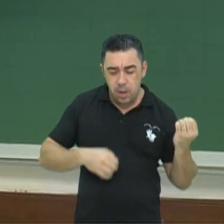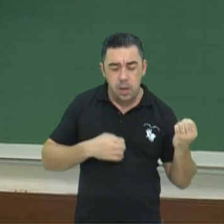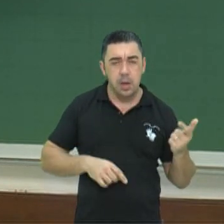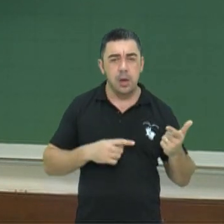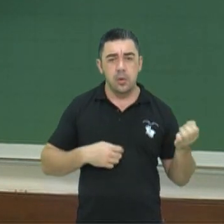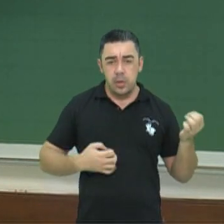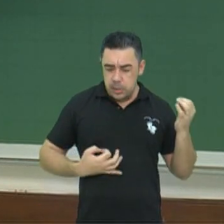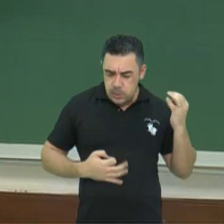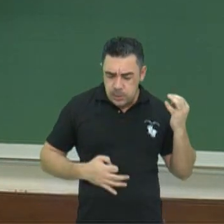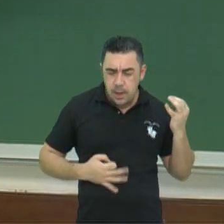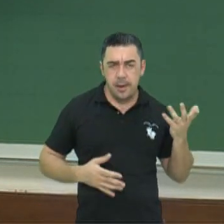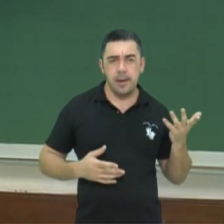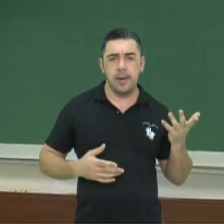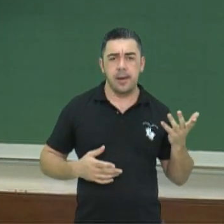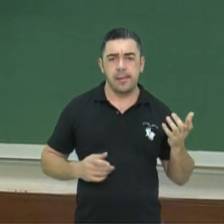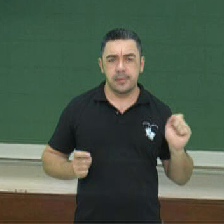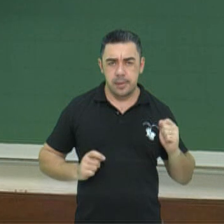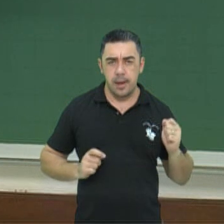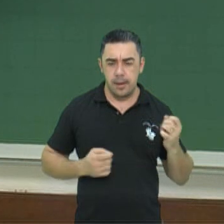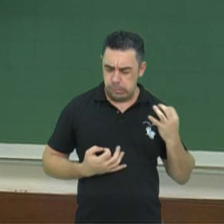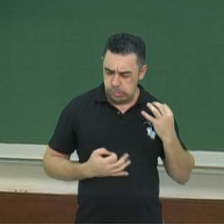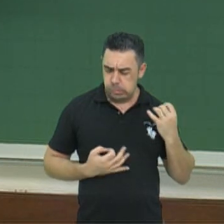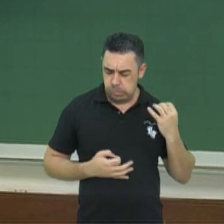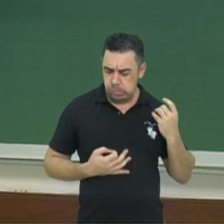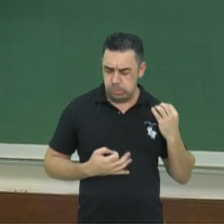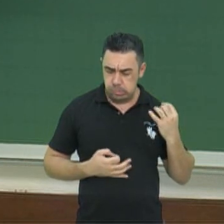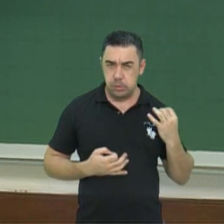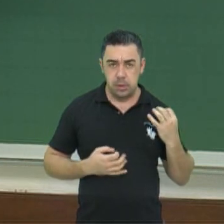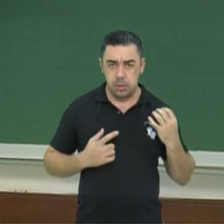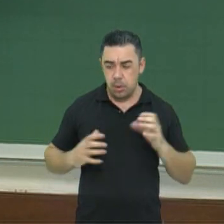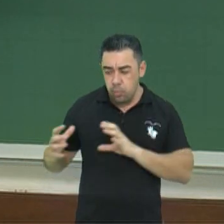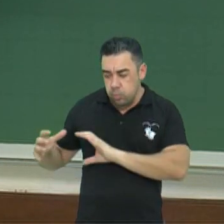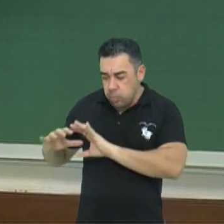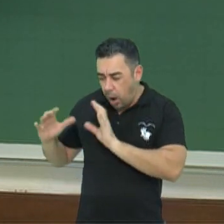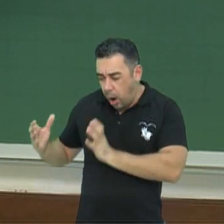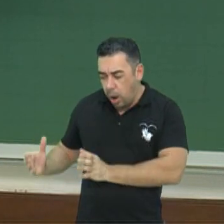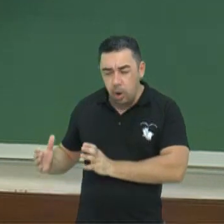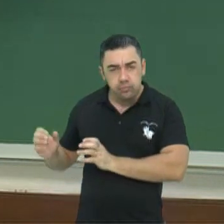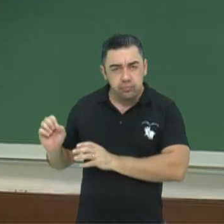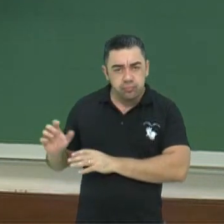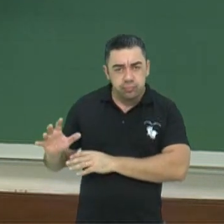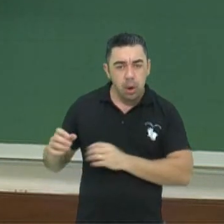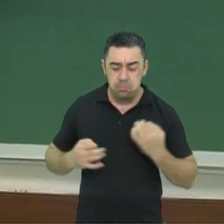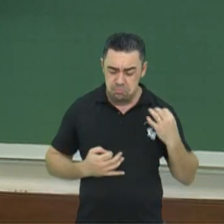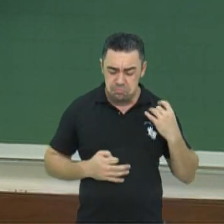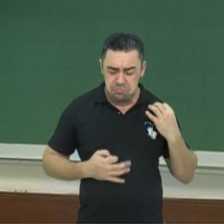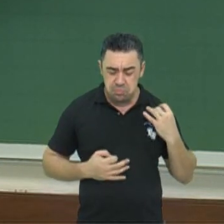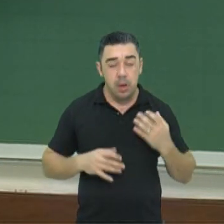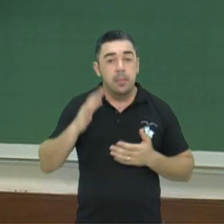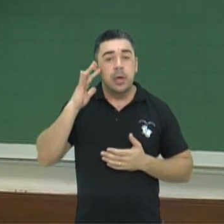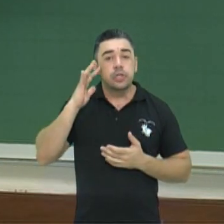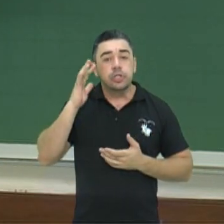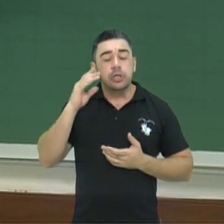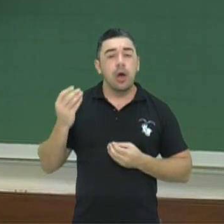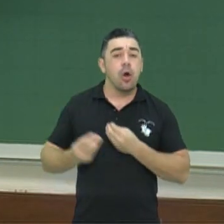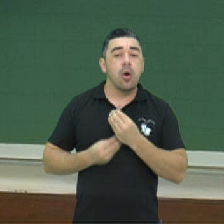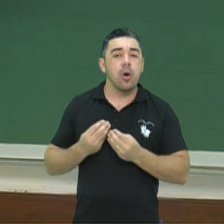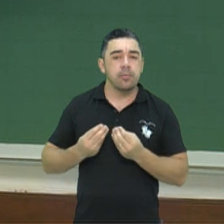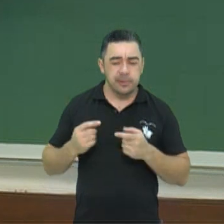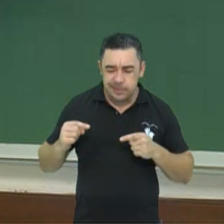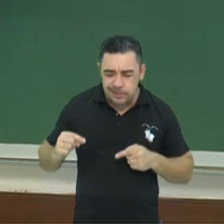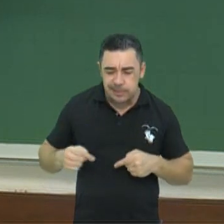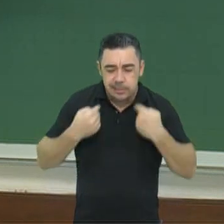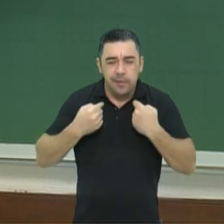tocando guitarra, né? A guitarra elétrica, o cara pega e leva a caixa de som. Então, imagina os desafios que isso tem para